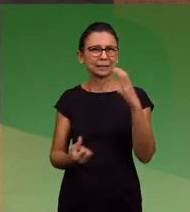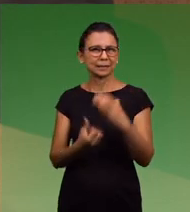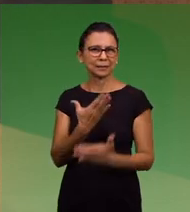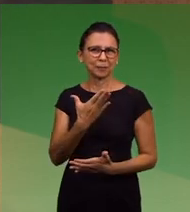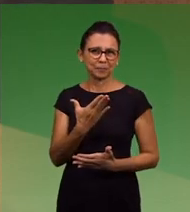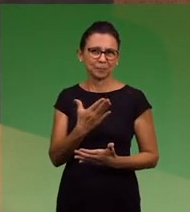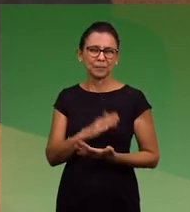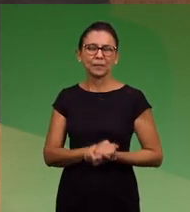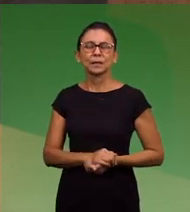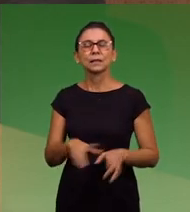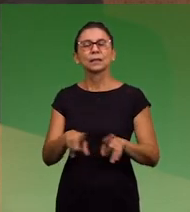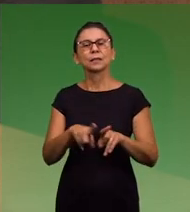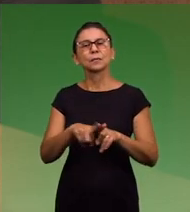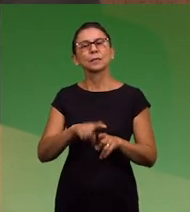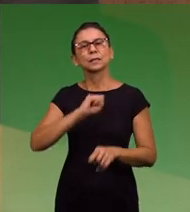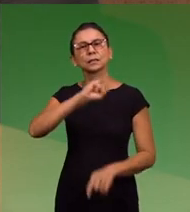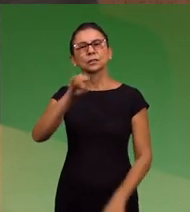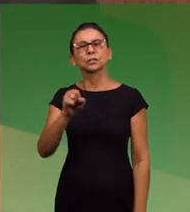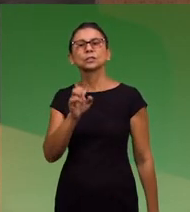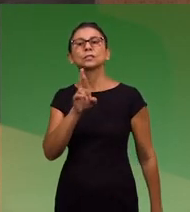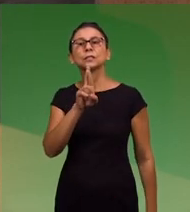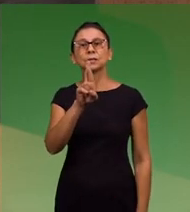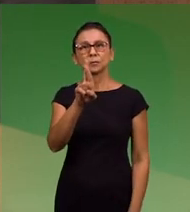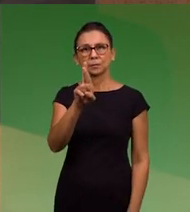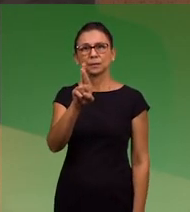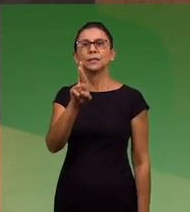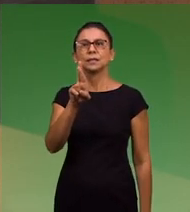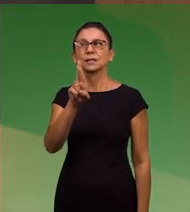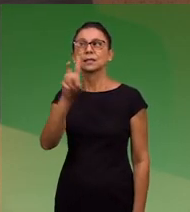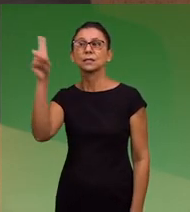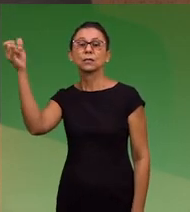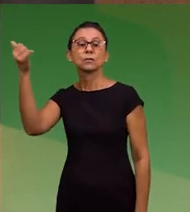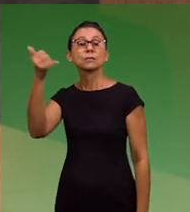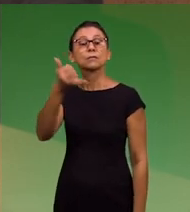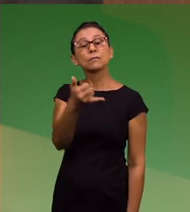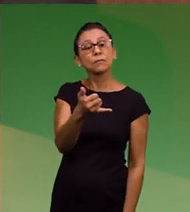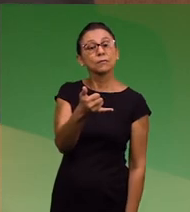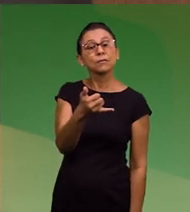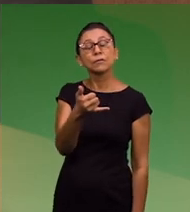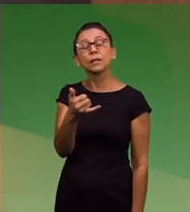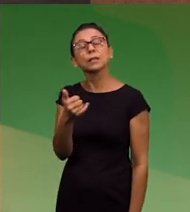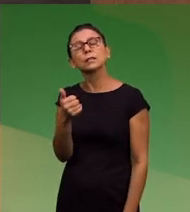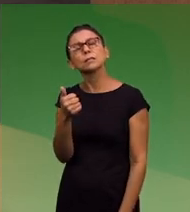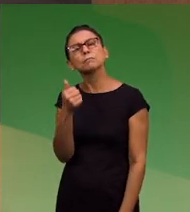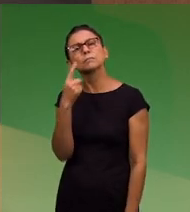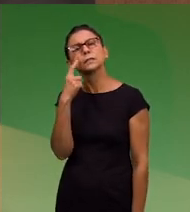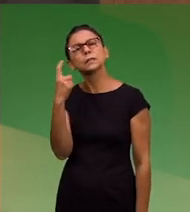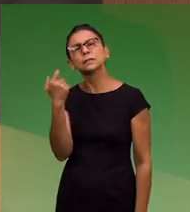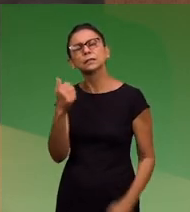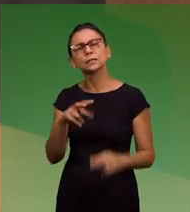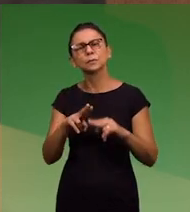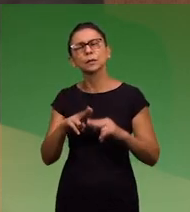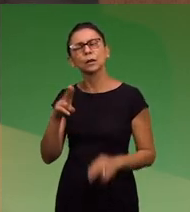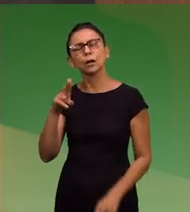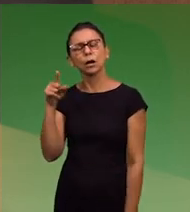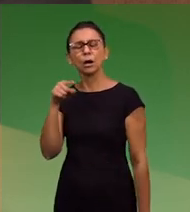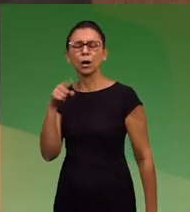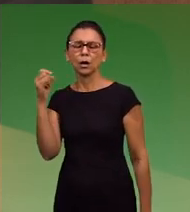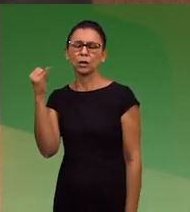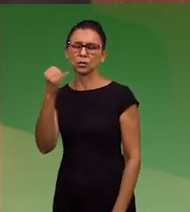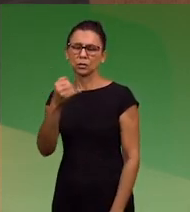vai lá em Jeremias, quando Deus fala com Jeremias, Deus fala com Jeremias de uma forma interessante. O Senhor diz assim para Jeremias: